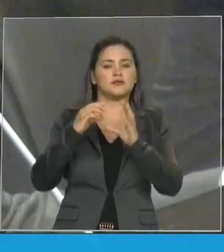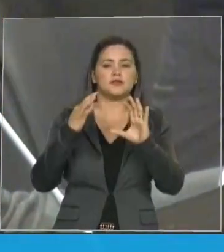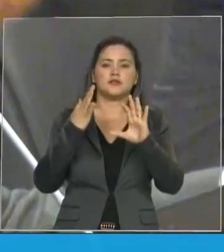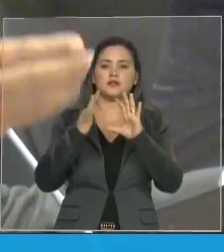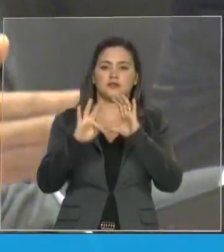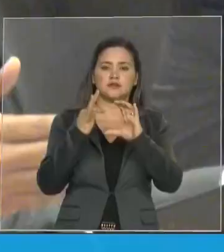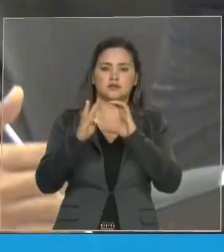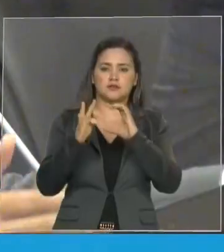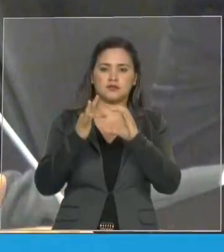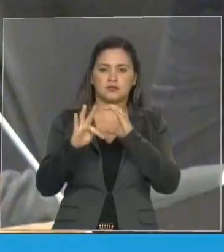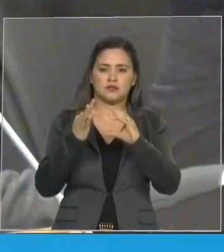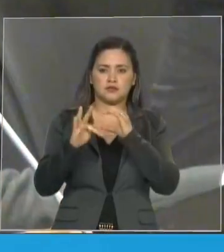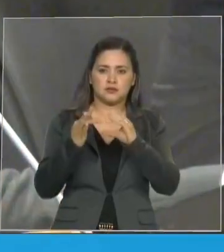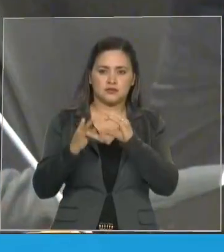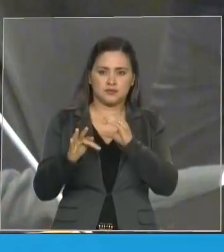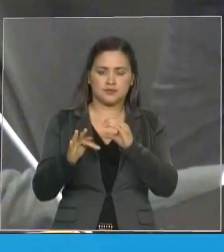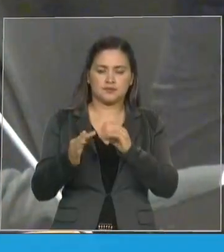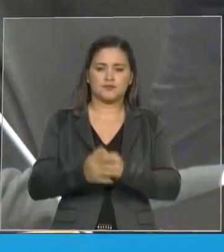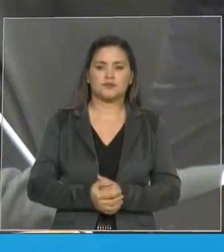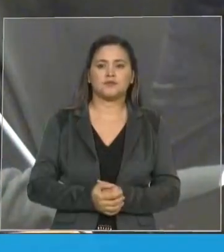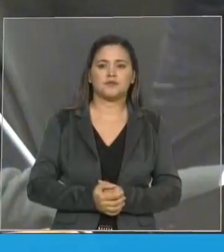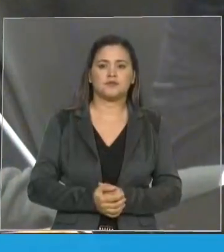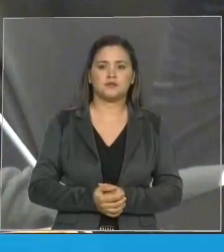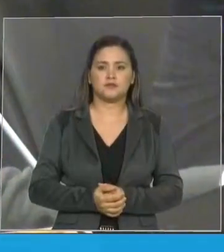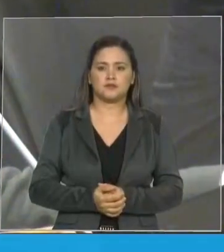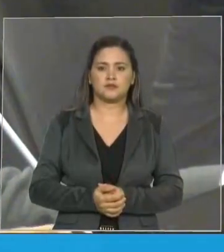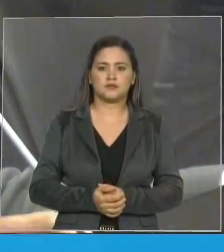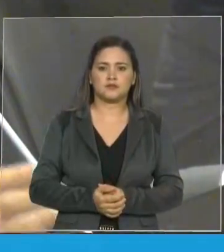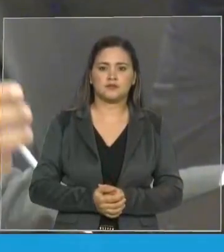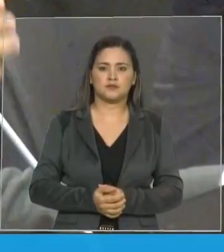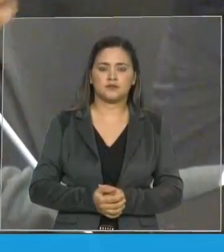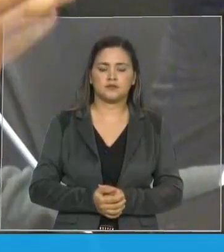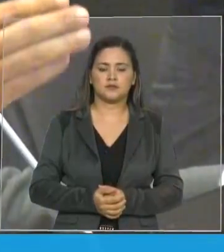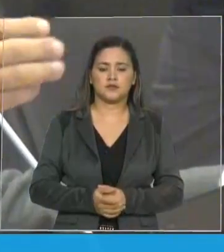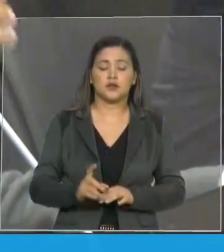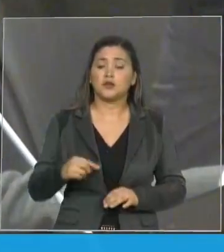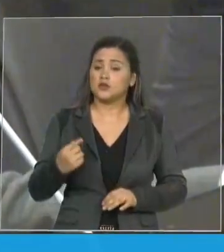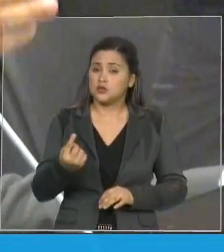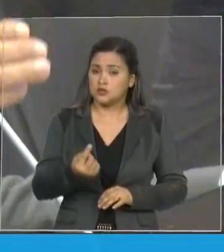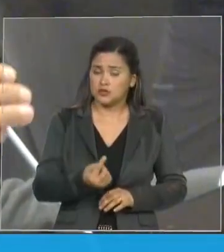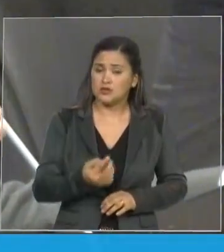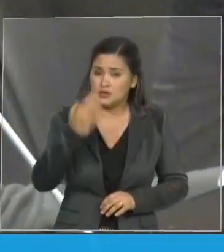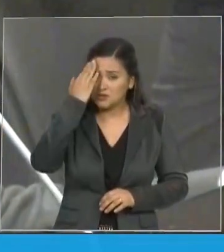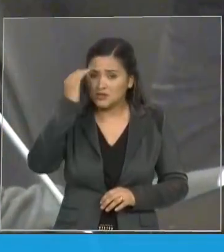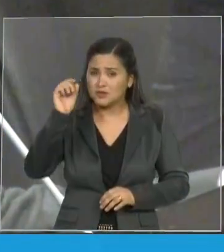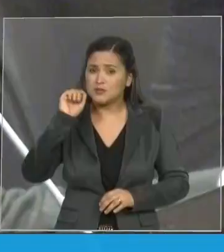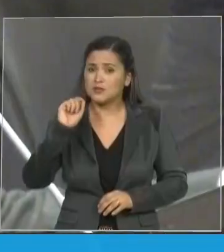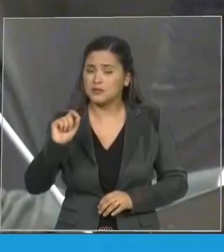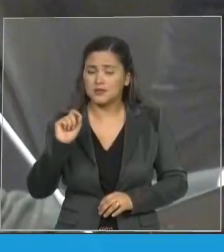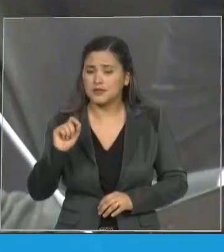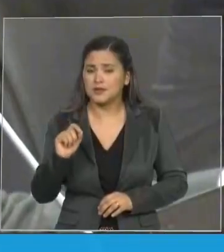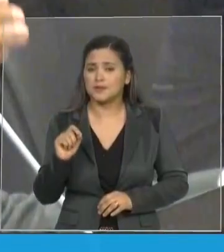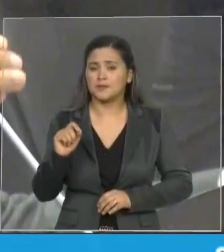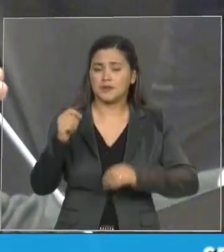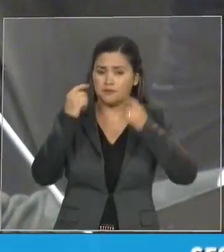E é um desafio muito grande para todos nós, porque nós sabemos que a violência, na verdade, é resultado